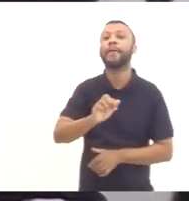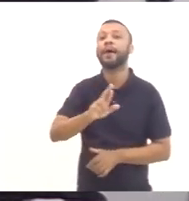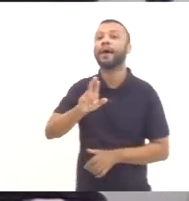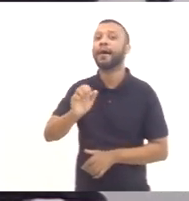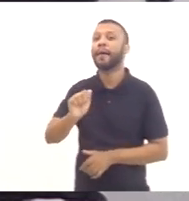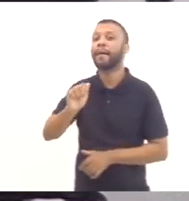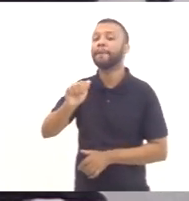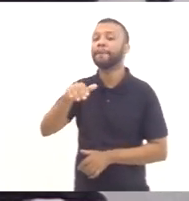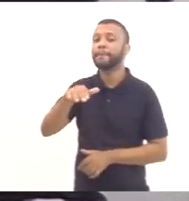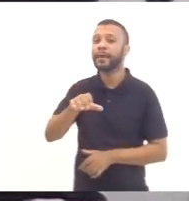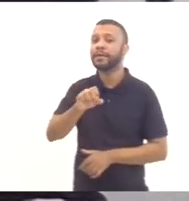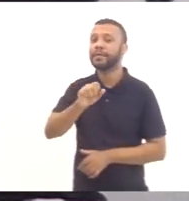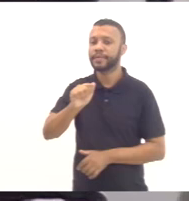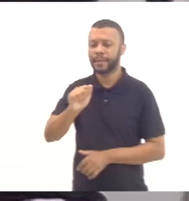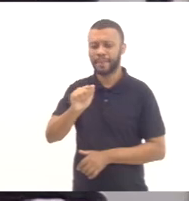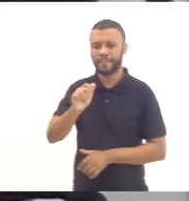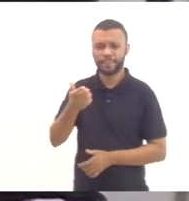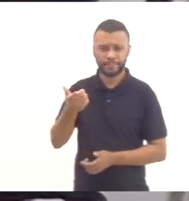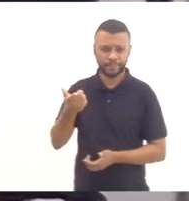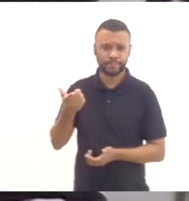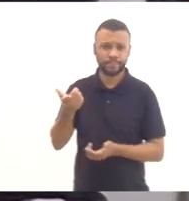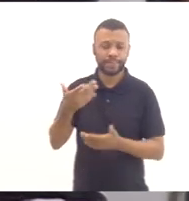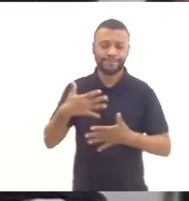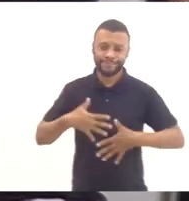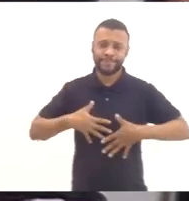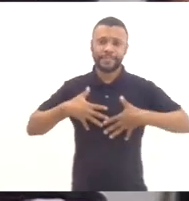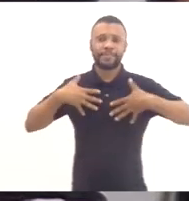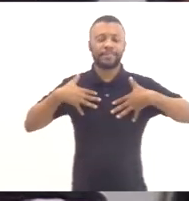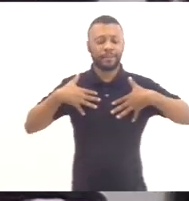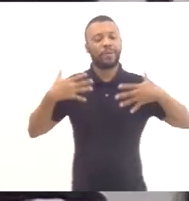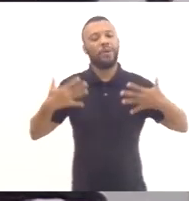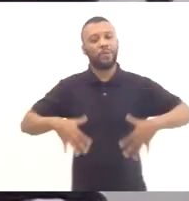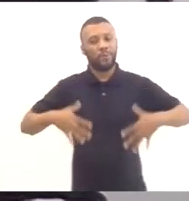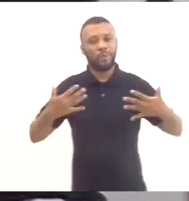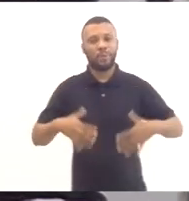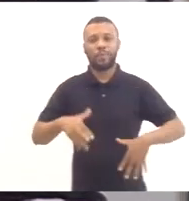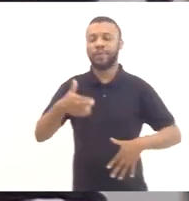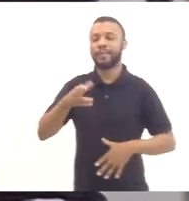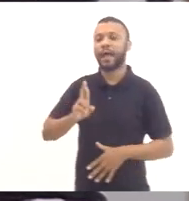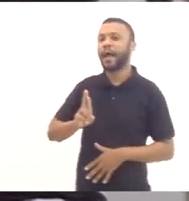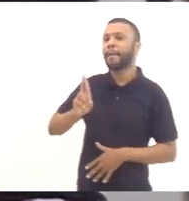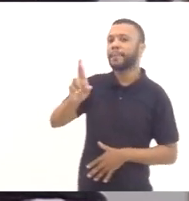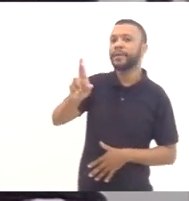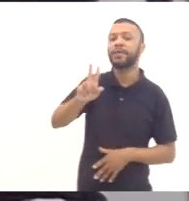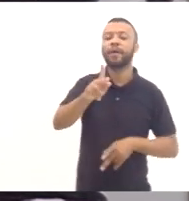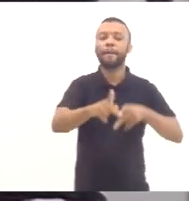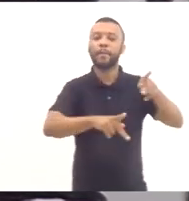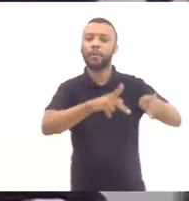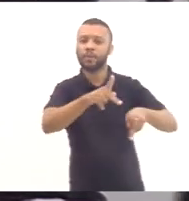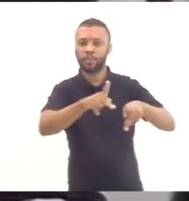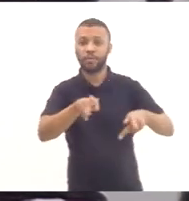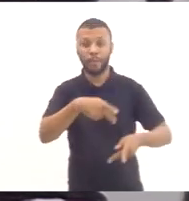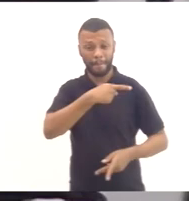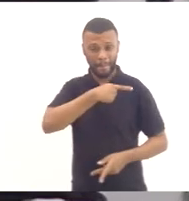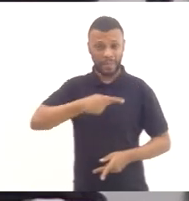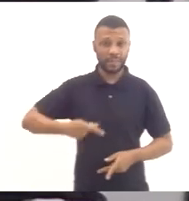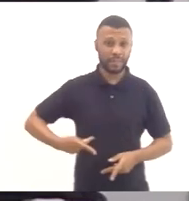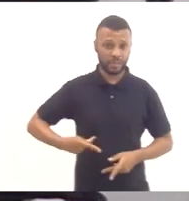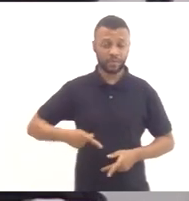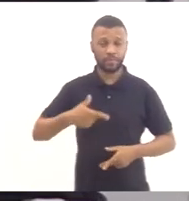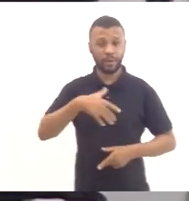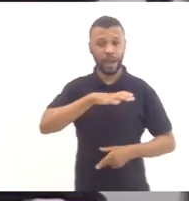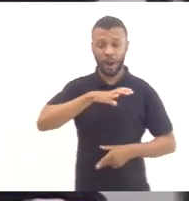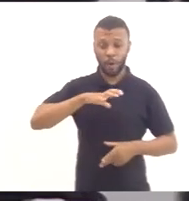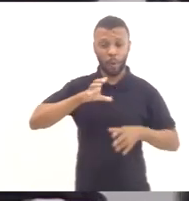Mansa então para mim é uma satisfação muito grande hoje poder estar representando como presidente uma comissão tão